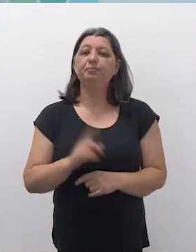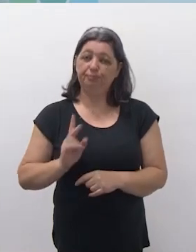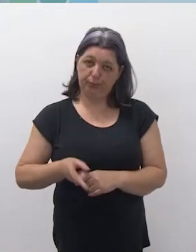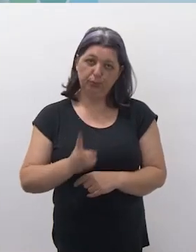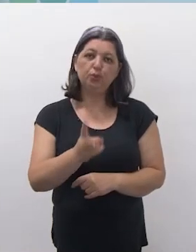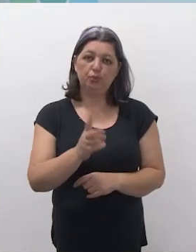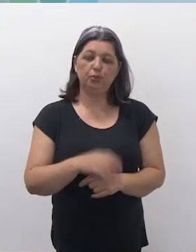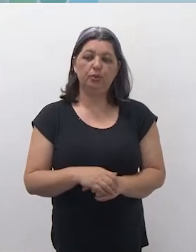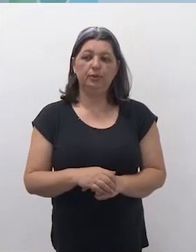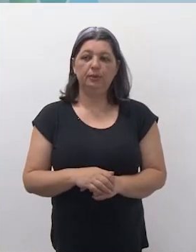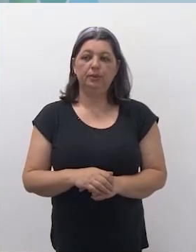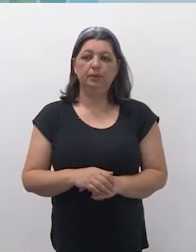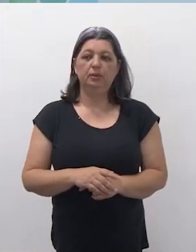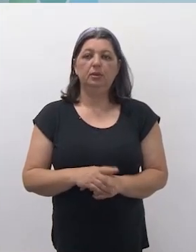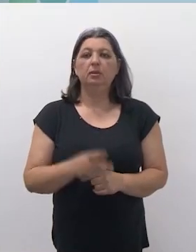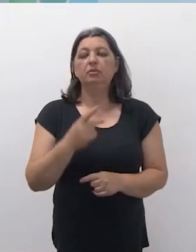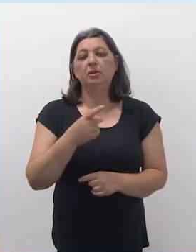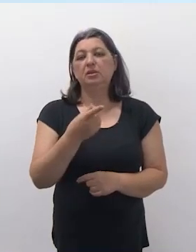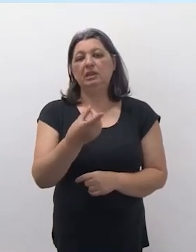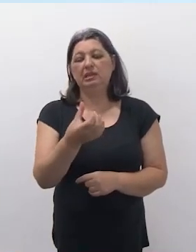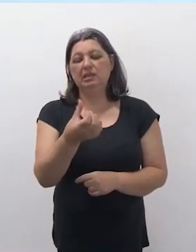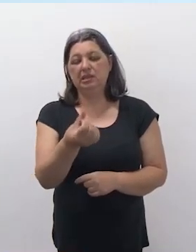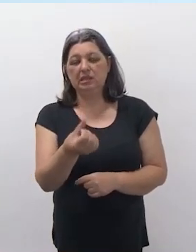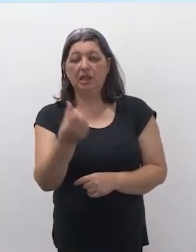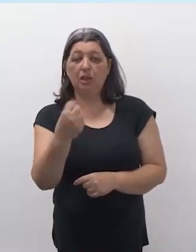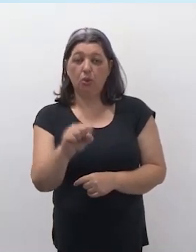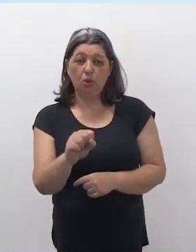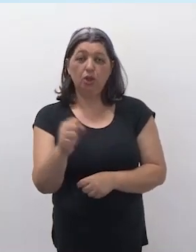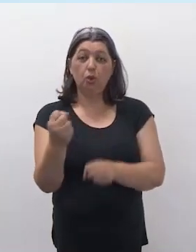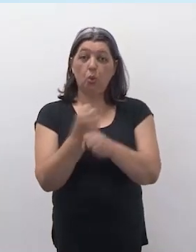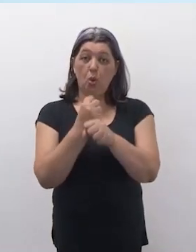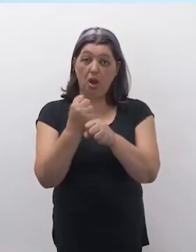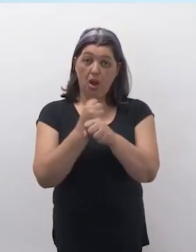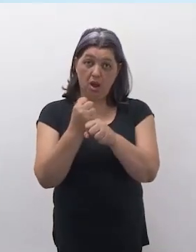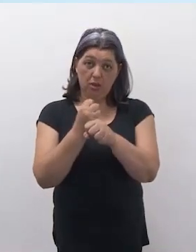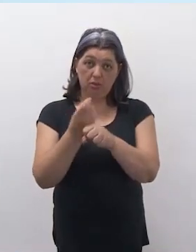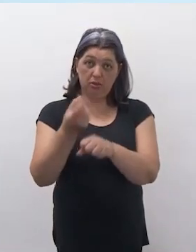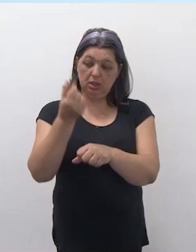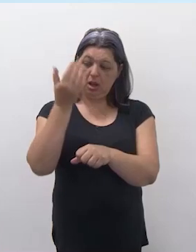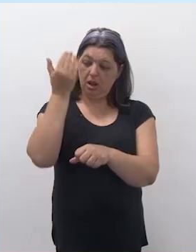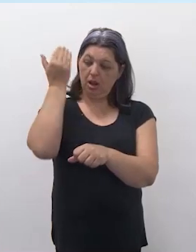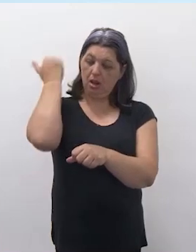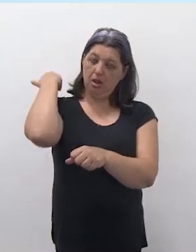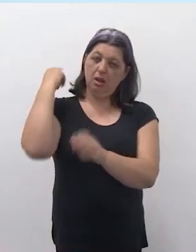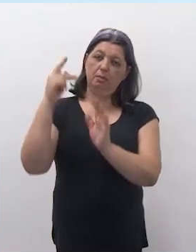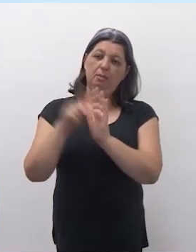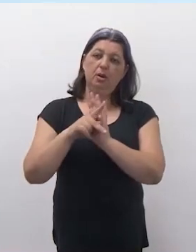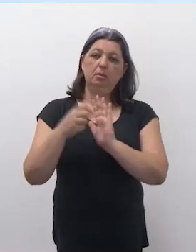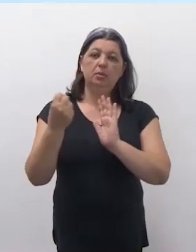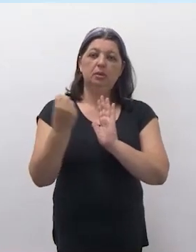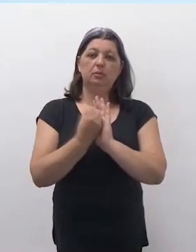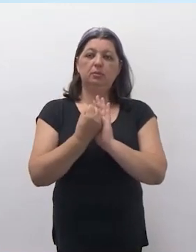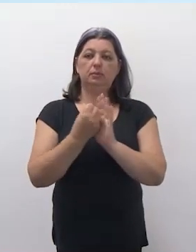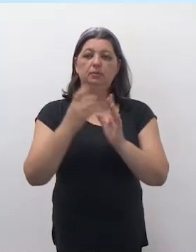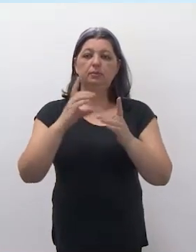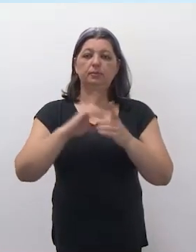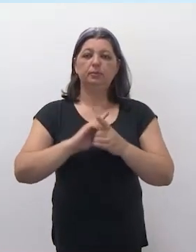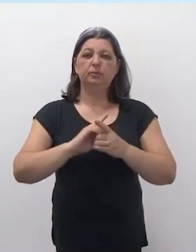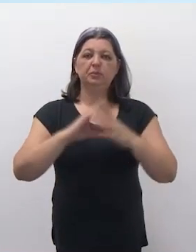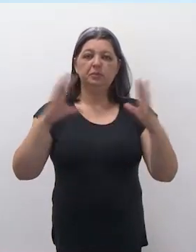está falando de 178 anos, ele podia falar de muito mais tempo, mas ele teve como marco a independência do Brasil,